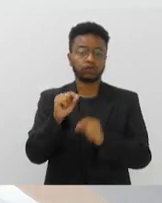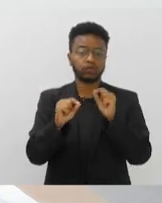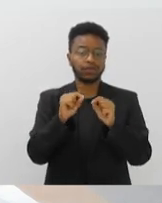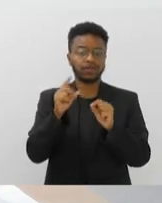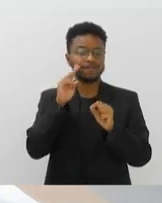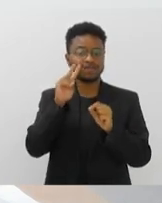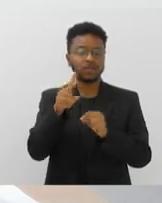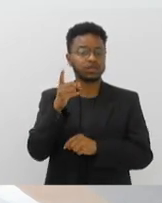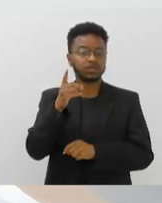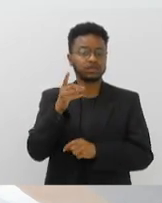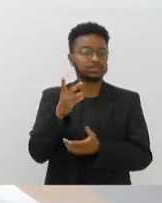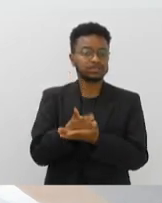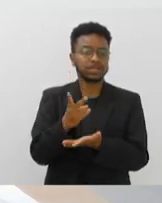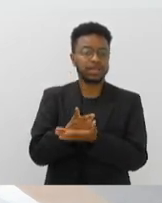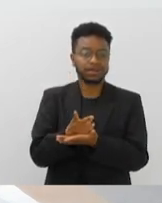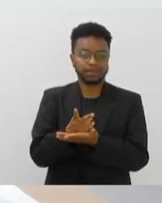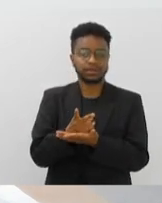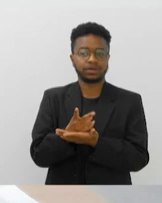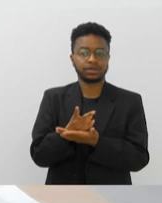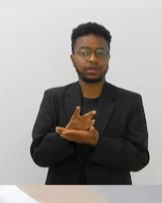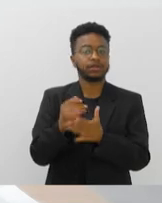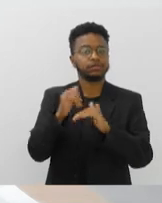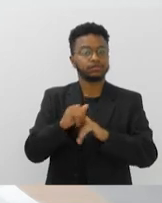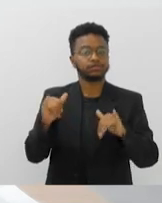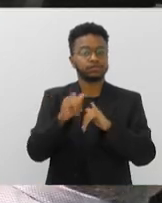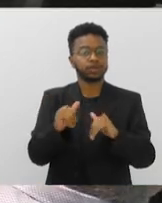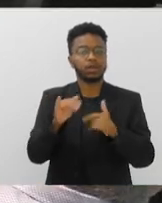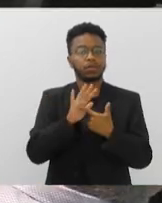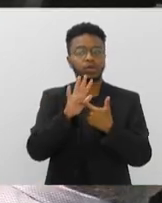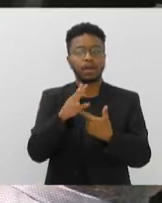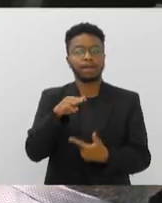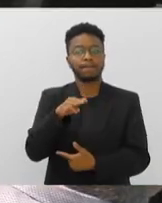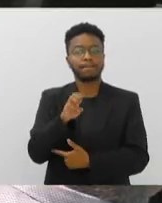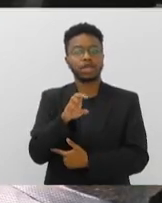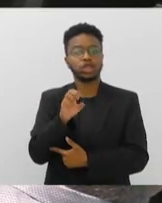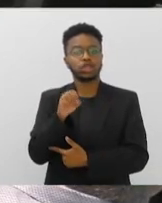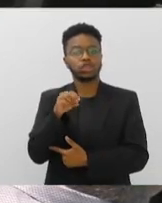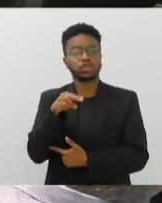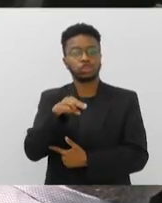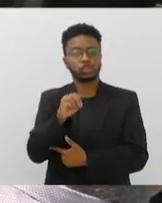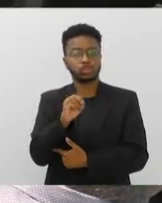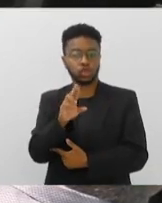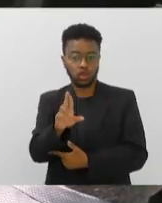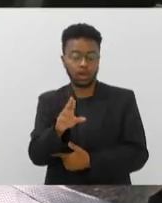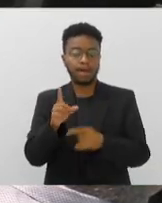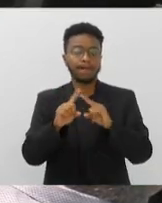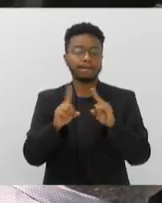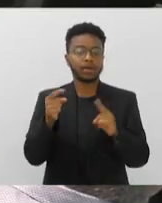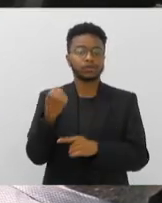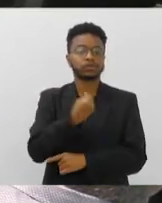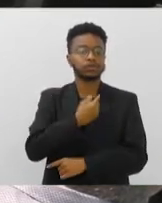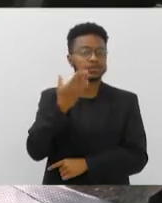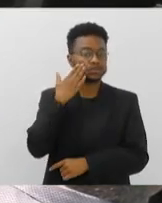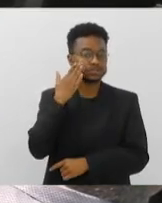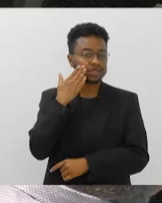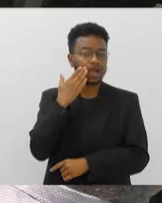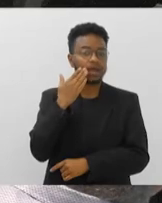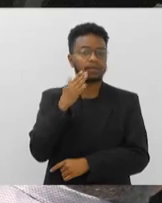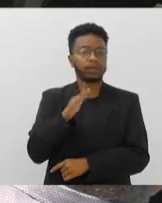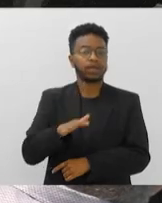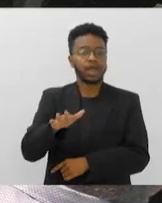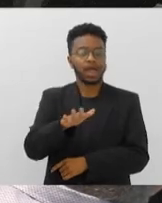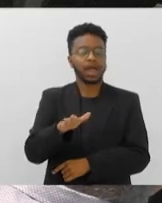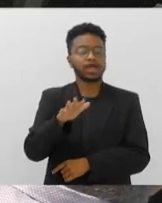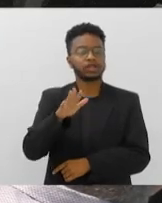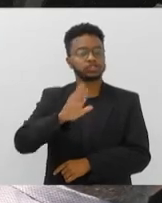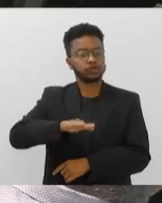mídia vê pessoas falando Men e a gente sabe varas nas varas de de Infância na Defensoria Pública